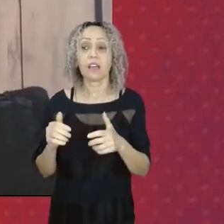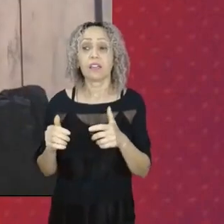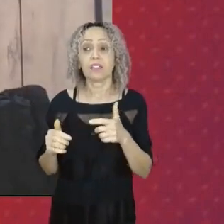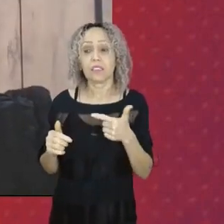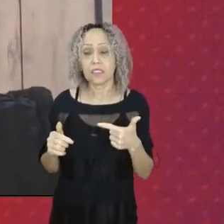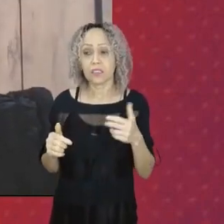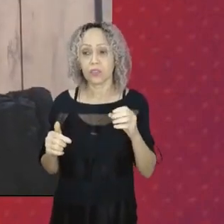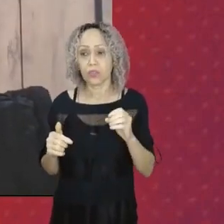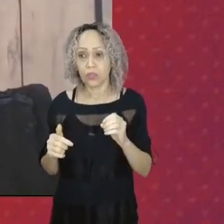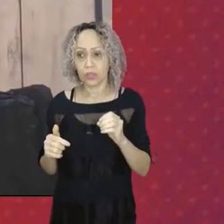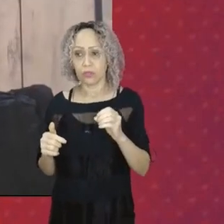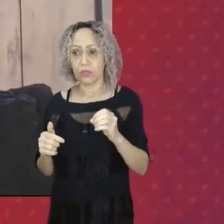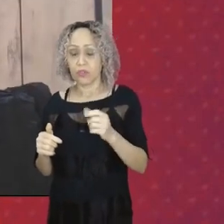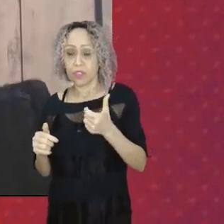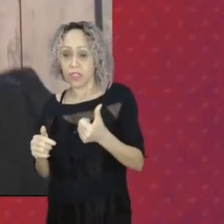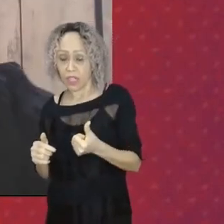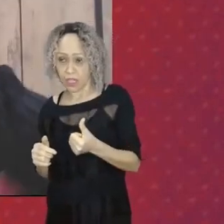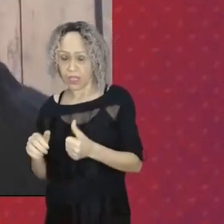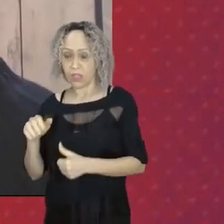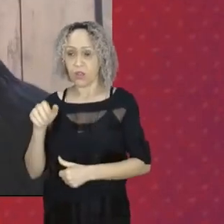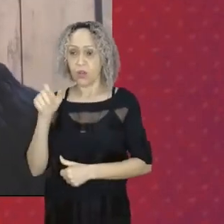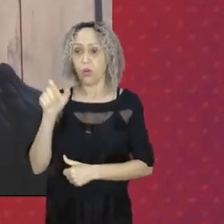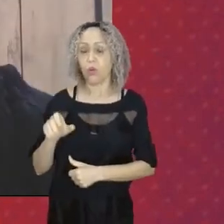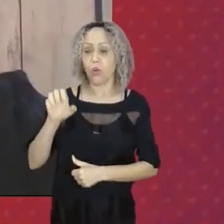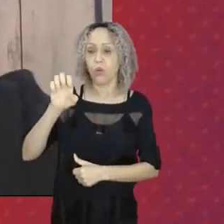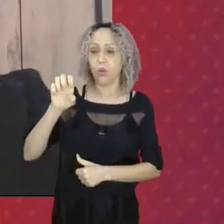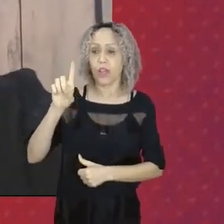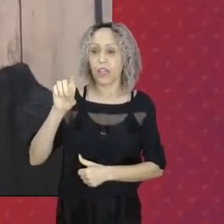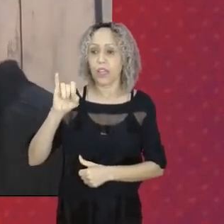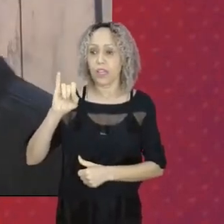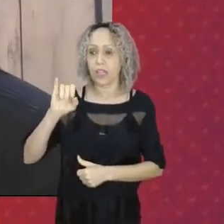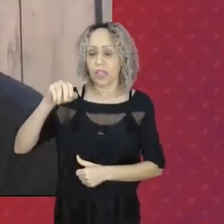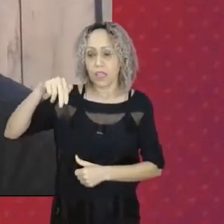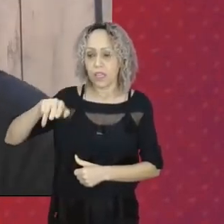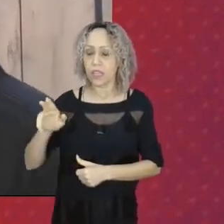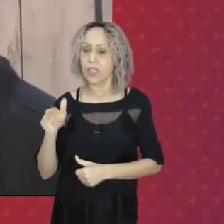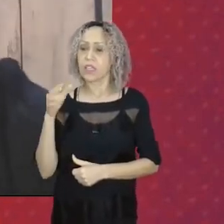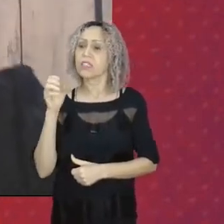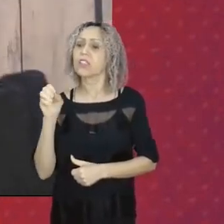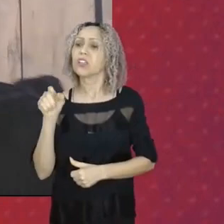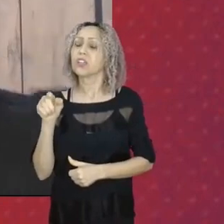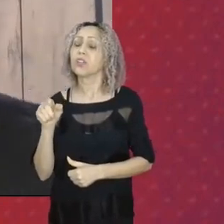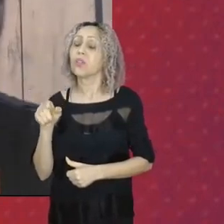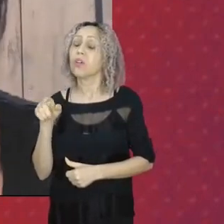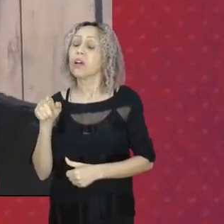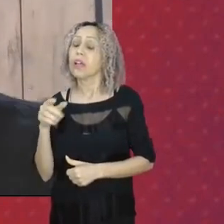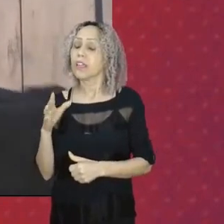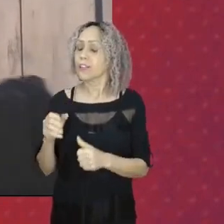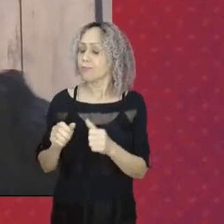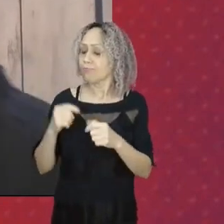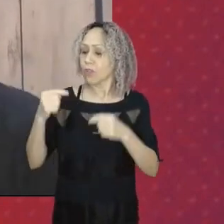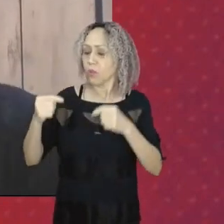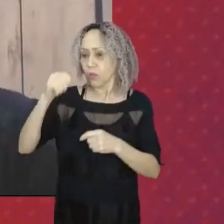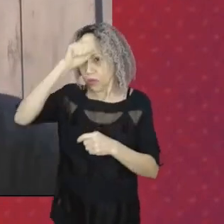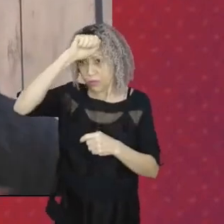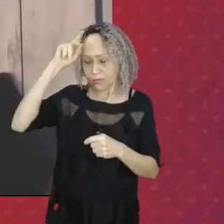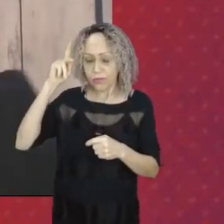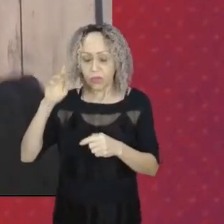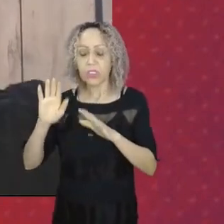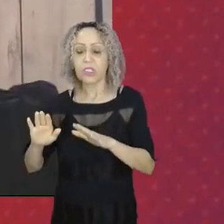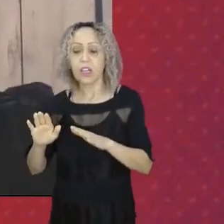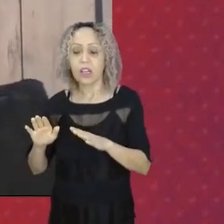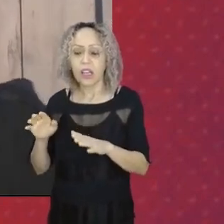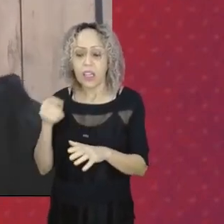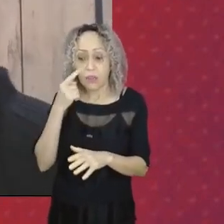a prefeitura de Araraquara novamente, ele me convida, então, para construir o plano de governo dele. Né? E aí, de forma